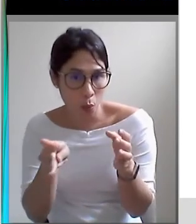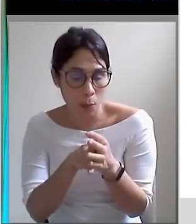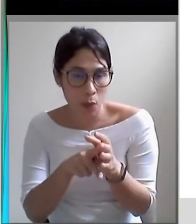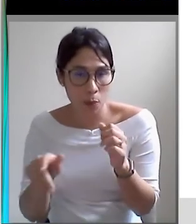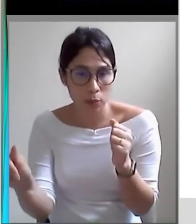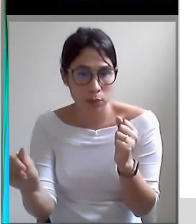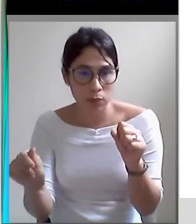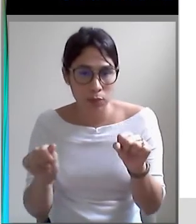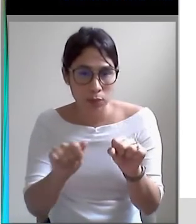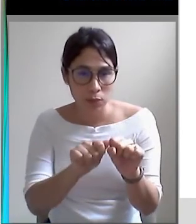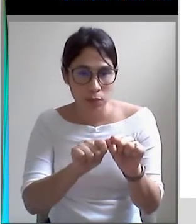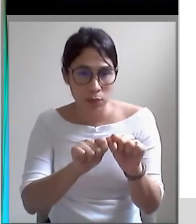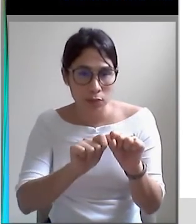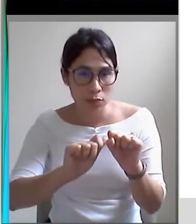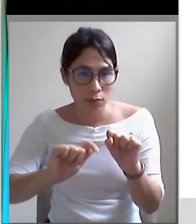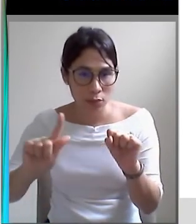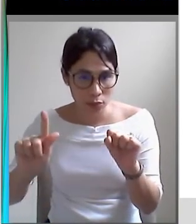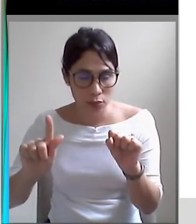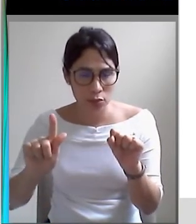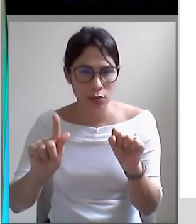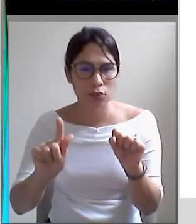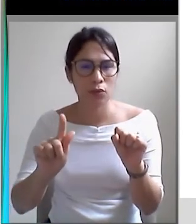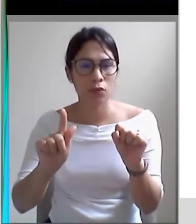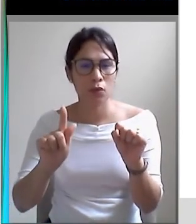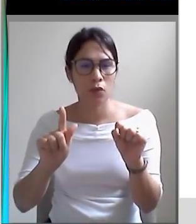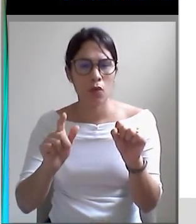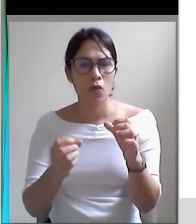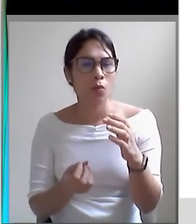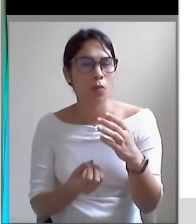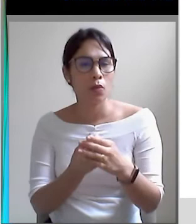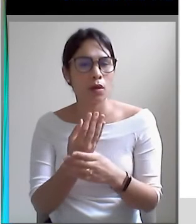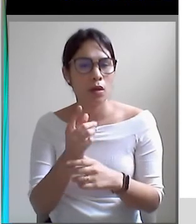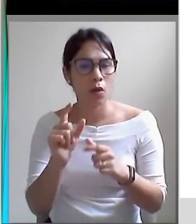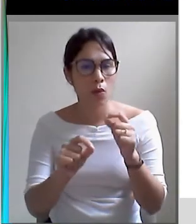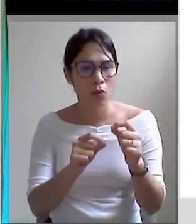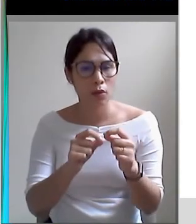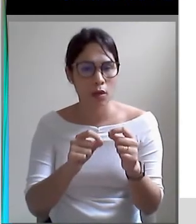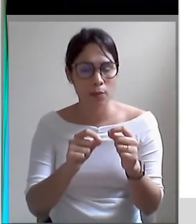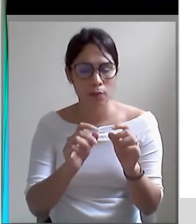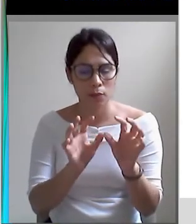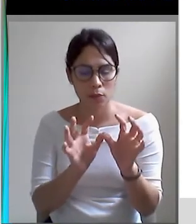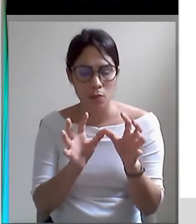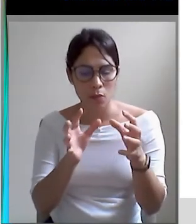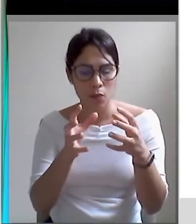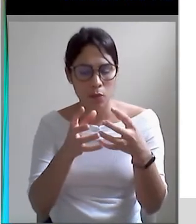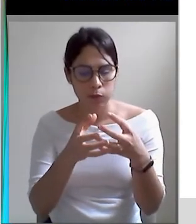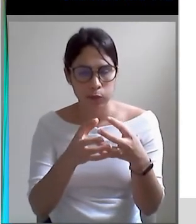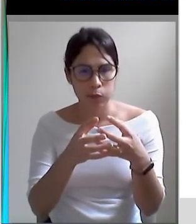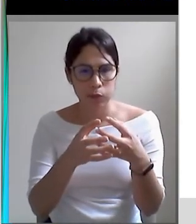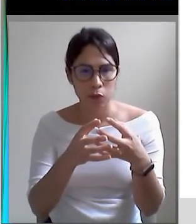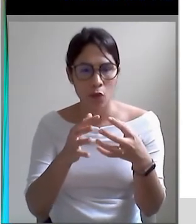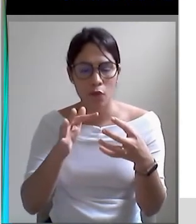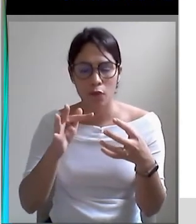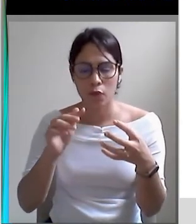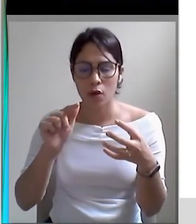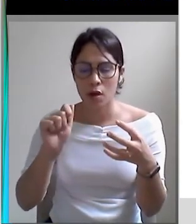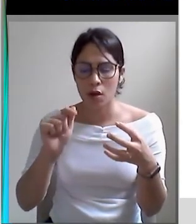Após o englobamento total do antígeno, temos a formação do fagossomo.